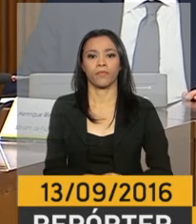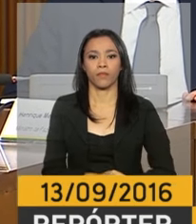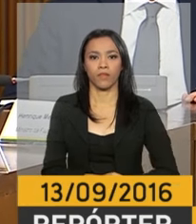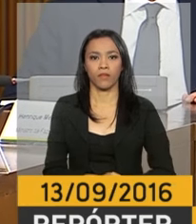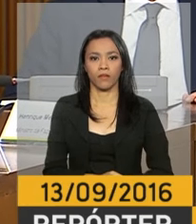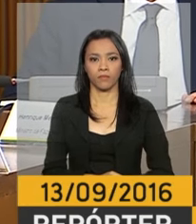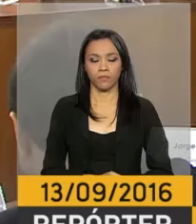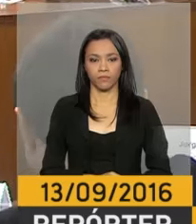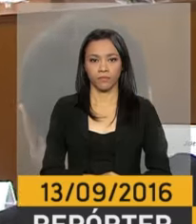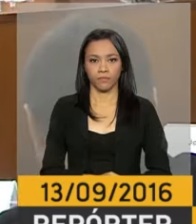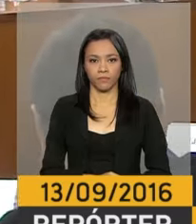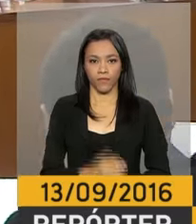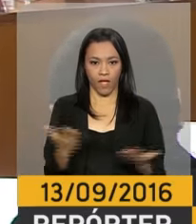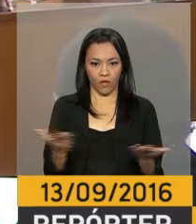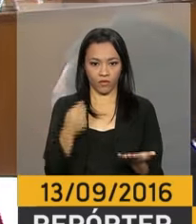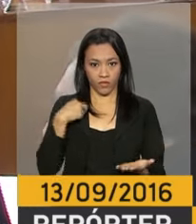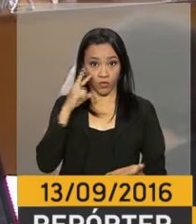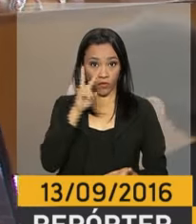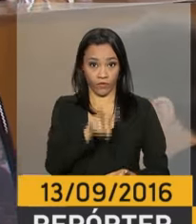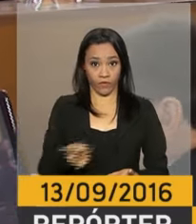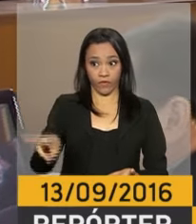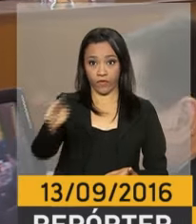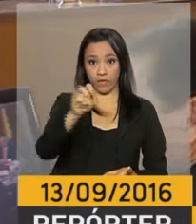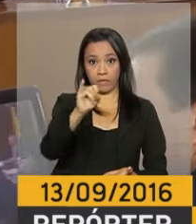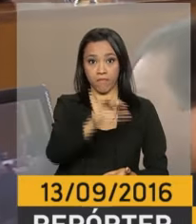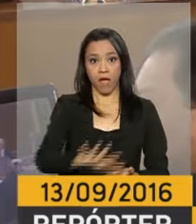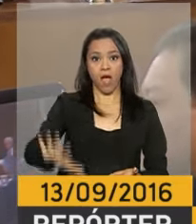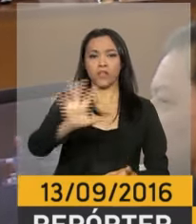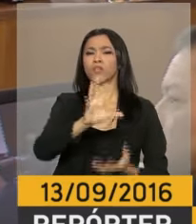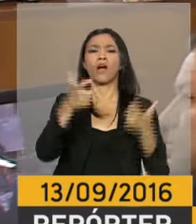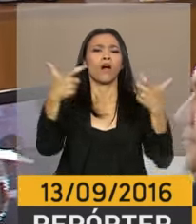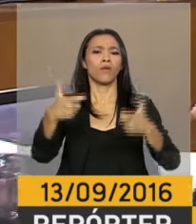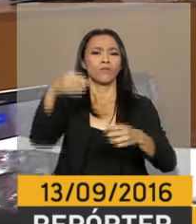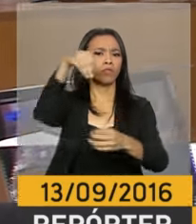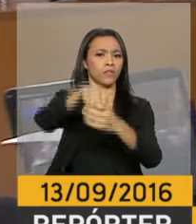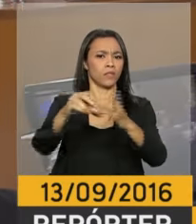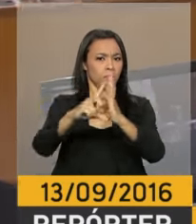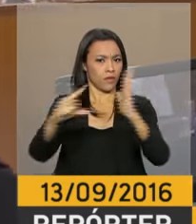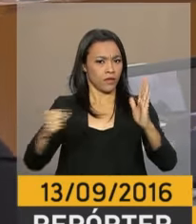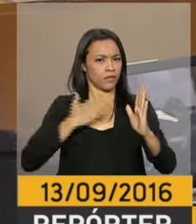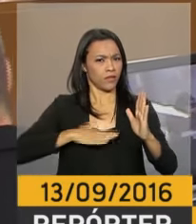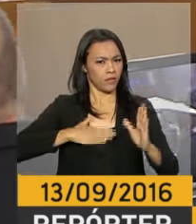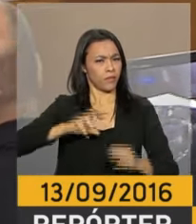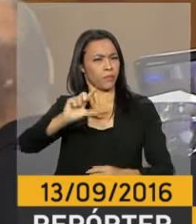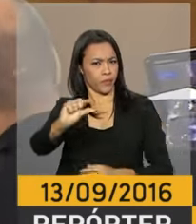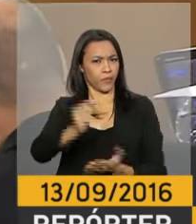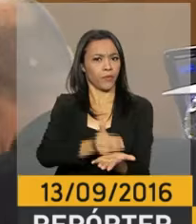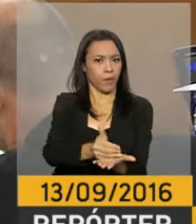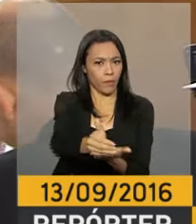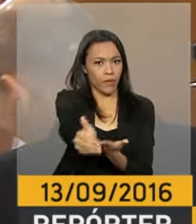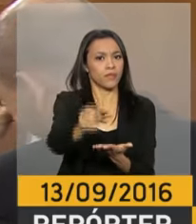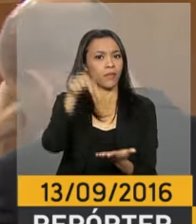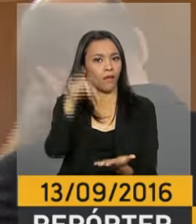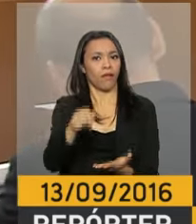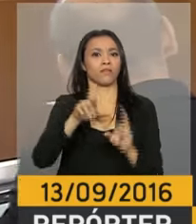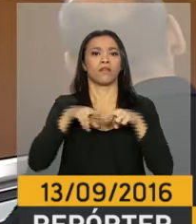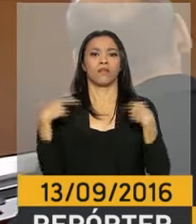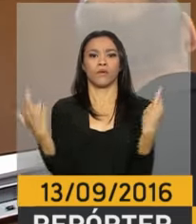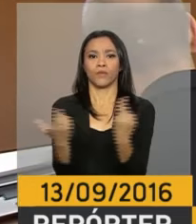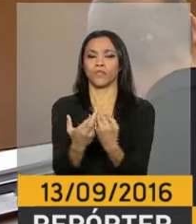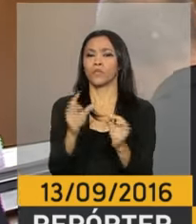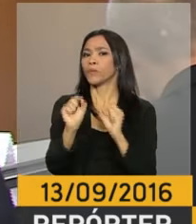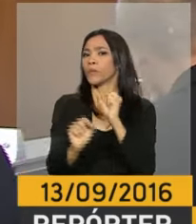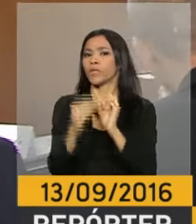adequados estamos aí com imagens ao vivo direto do Palácio do Planalto onde daqui a pouco começa essa reunião do